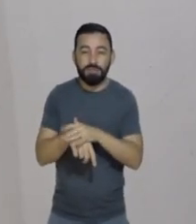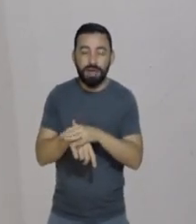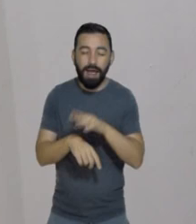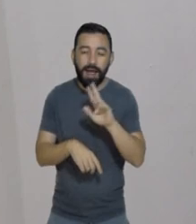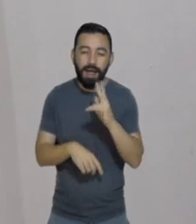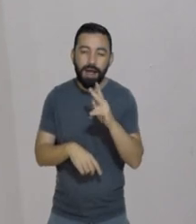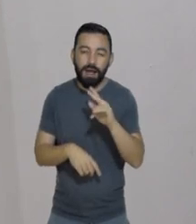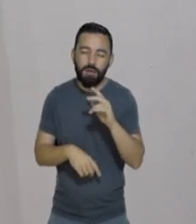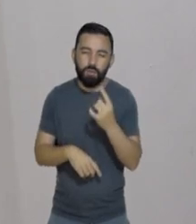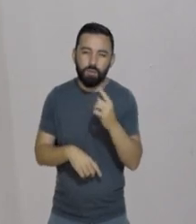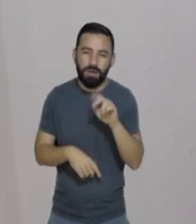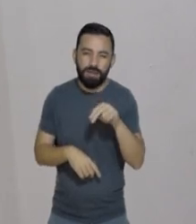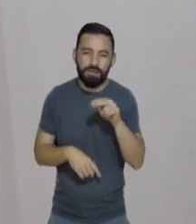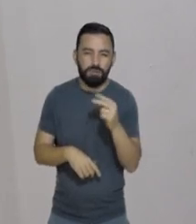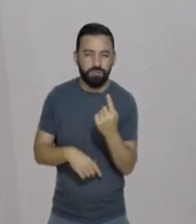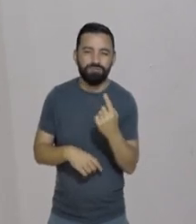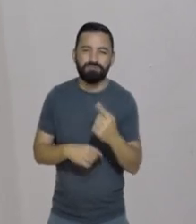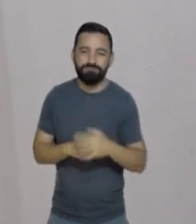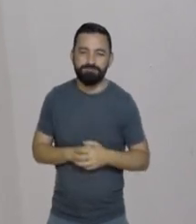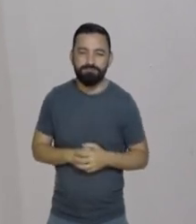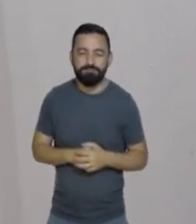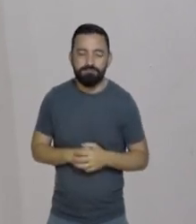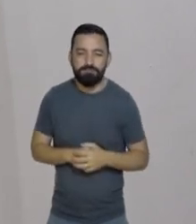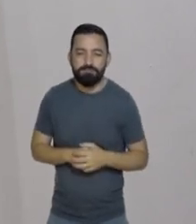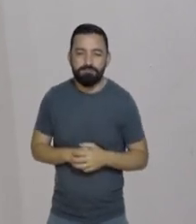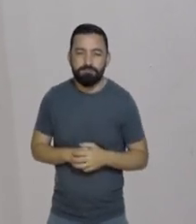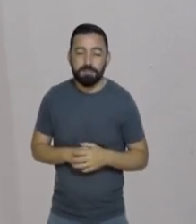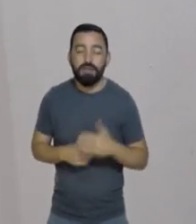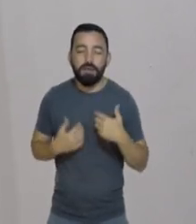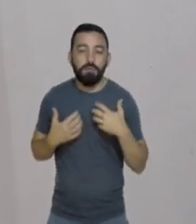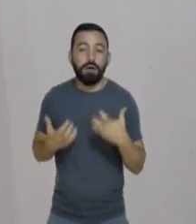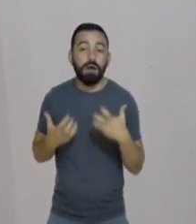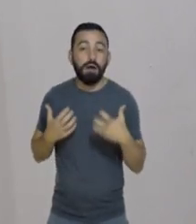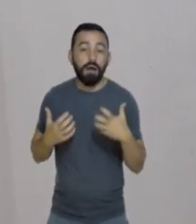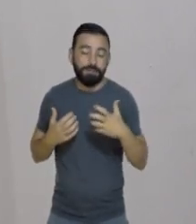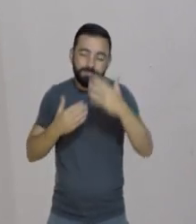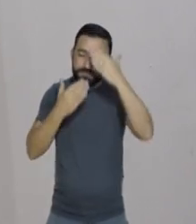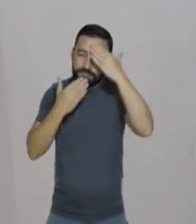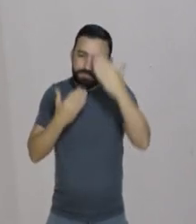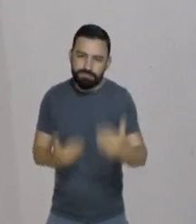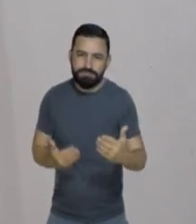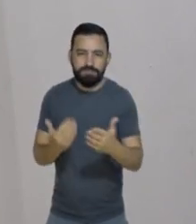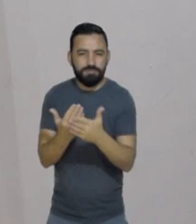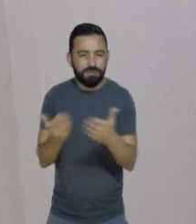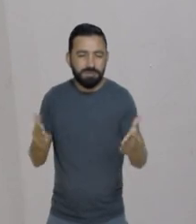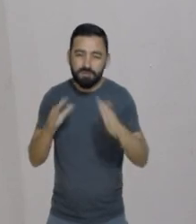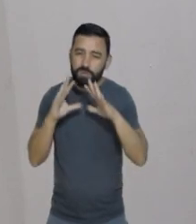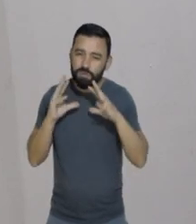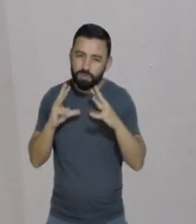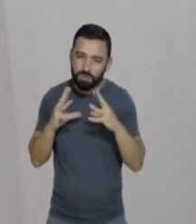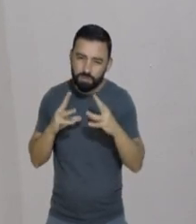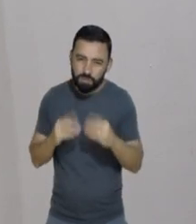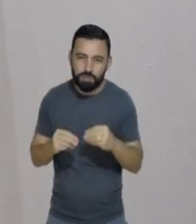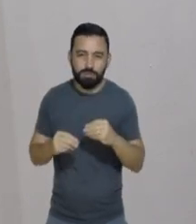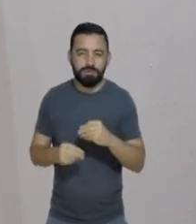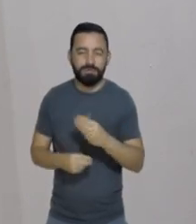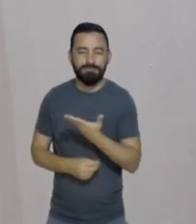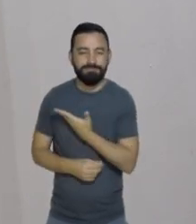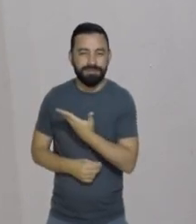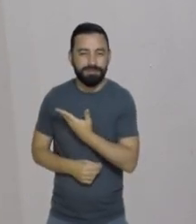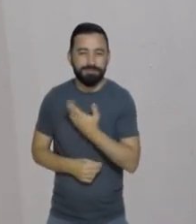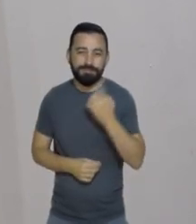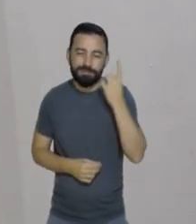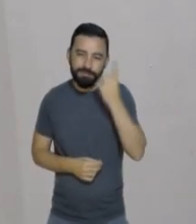que o doutor Ulisses não está aqui hoje presente. Quero agradecer a todos os nobres colegas deputados